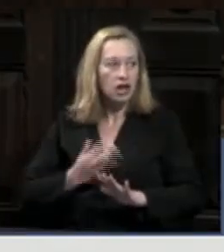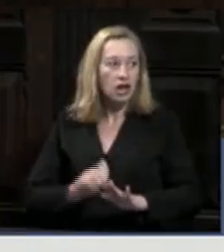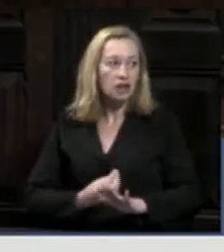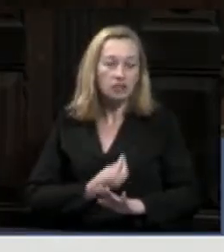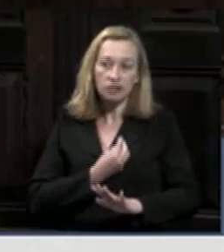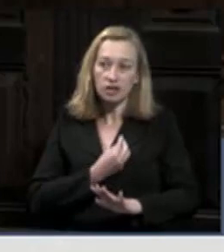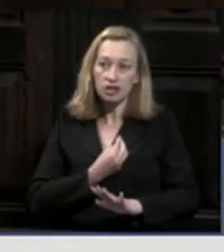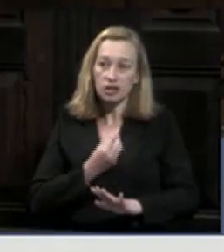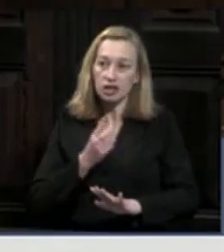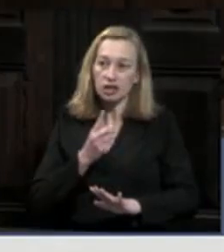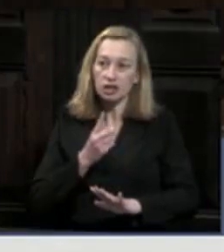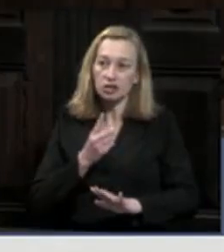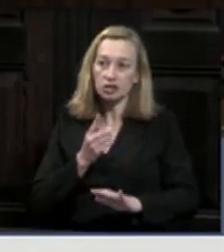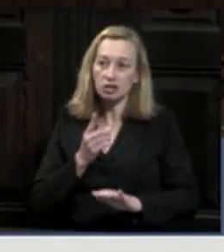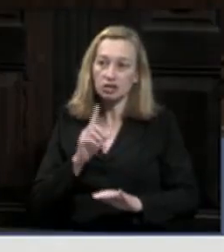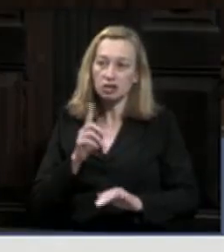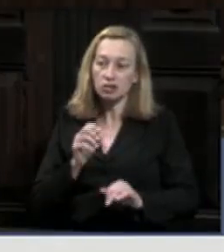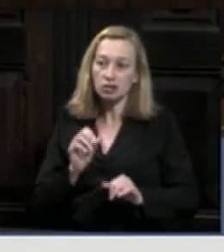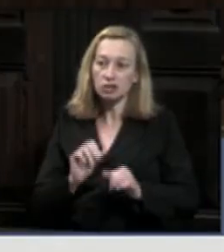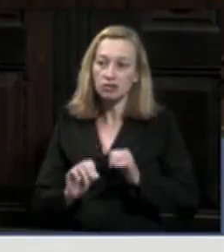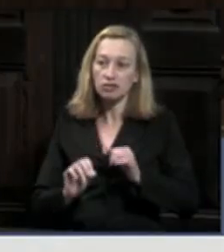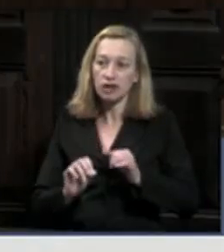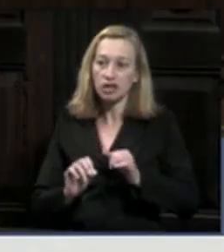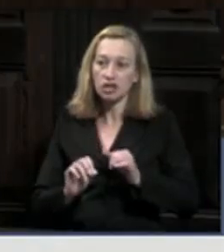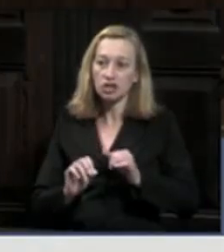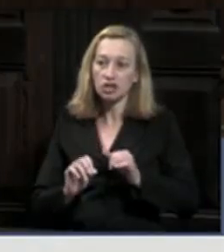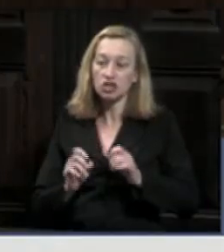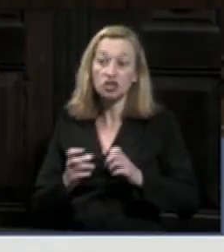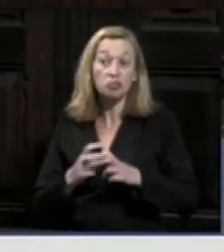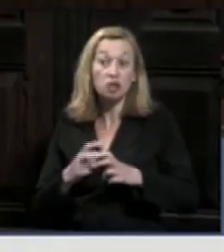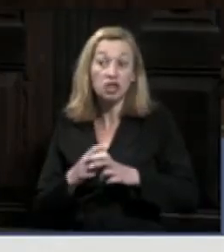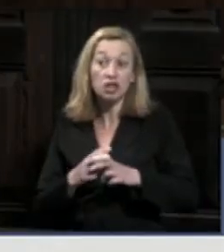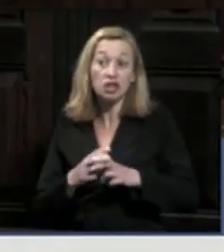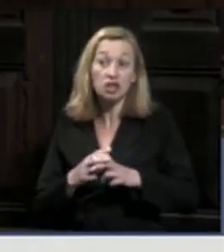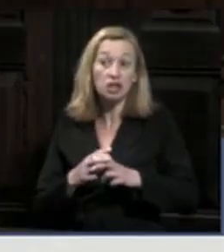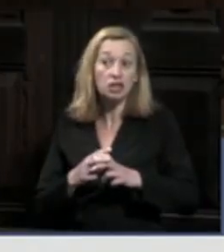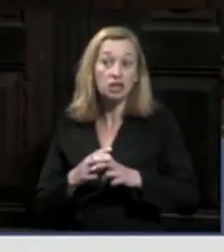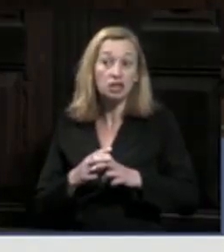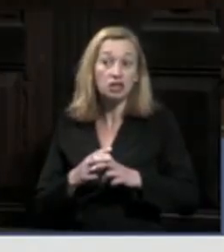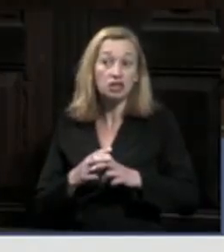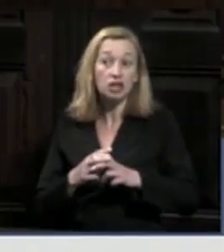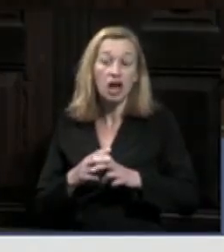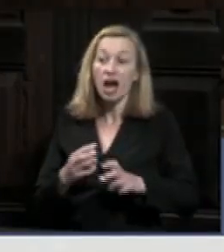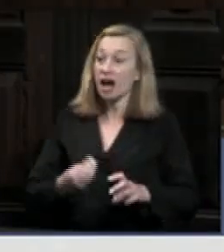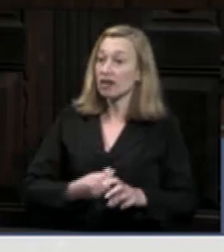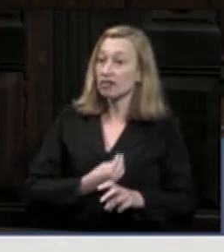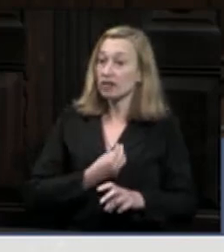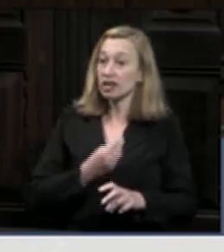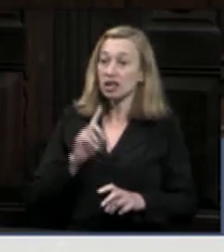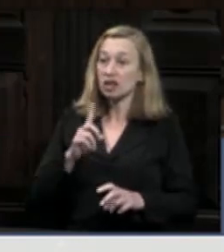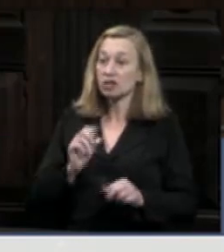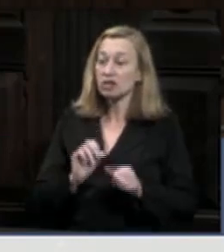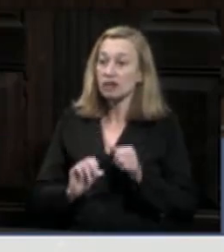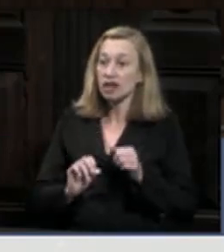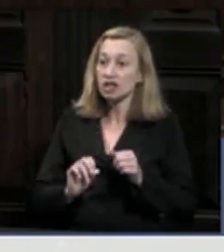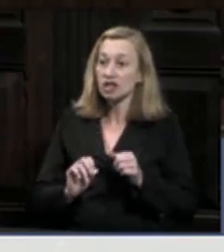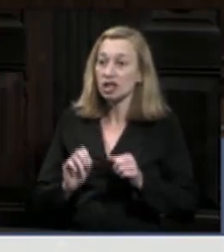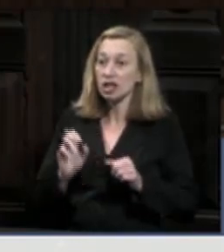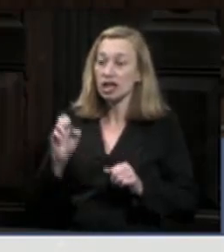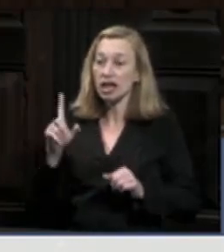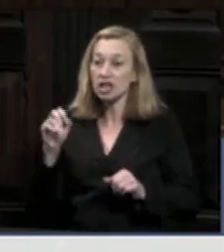faz de festivais, a vida não se faz de eleições, a vida não se